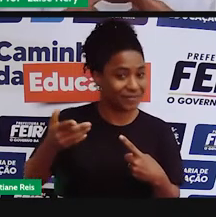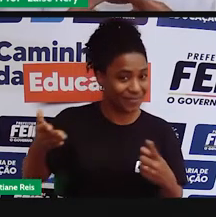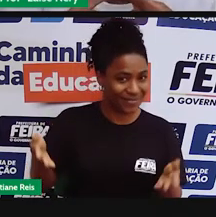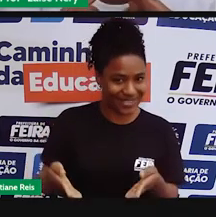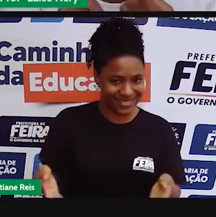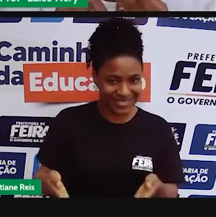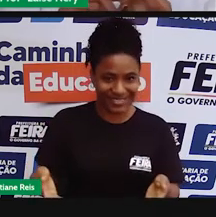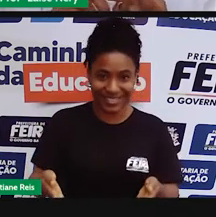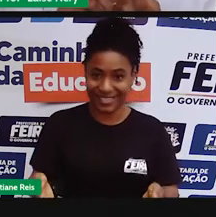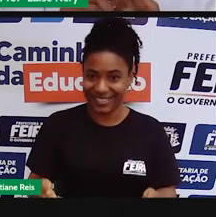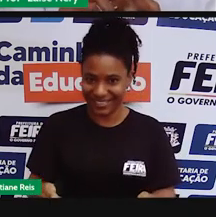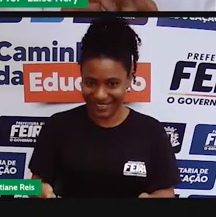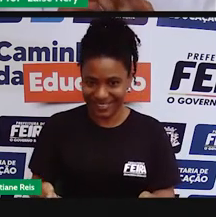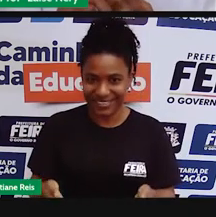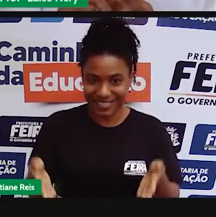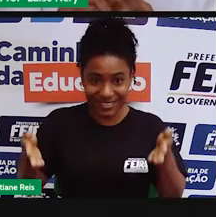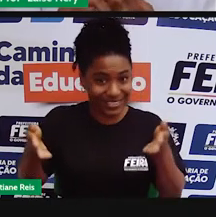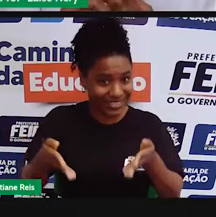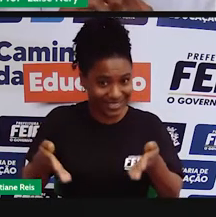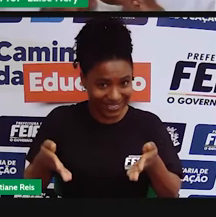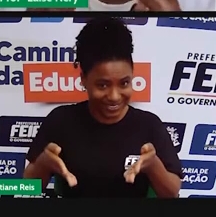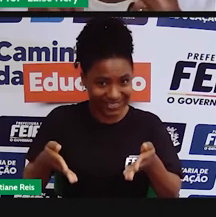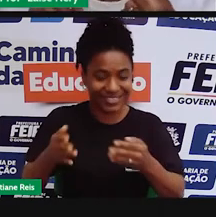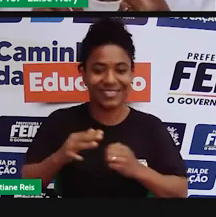Presente, que é quando está acontecendo agora.